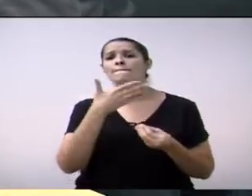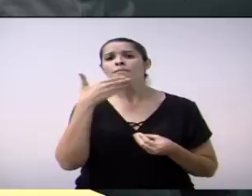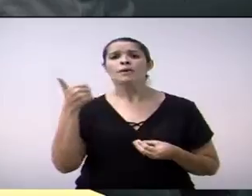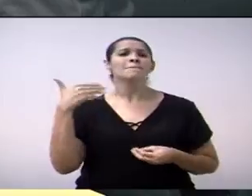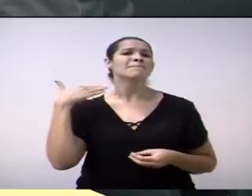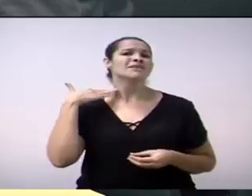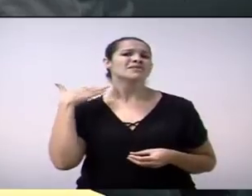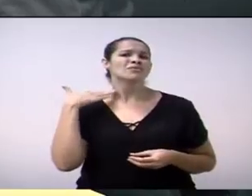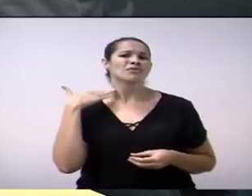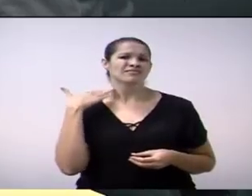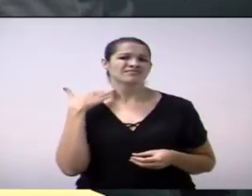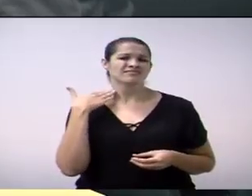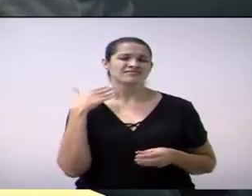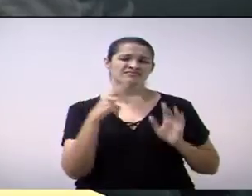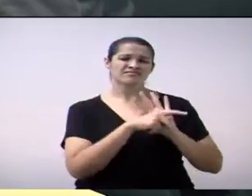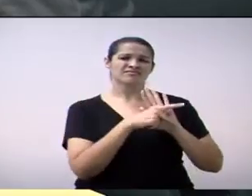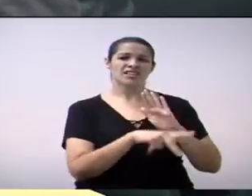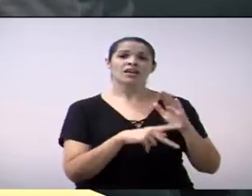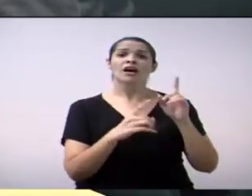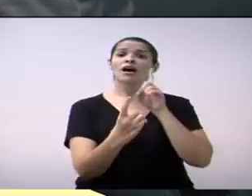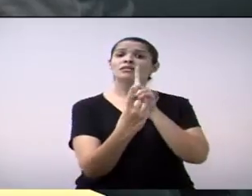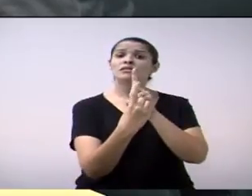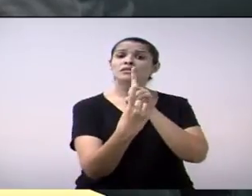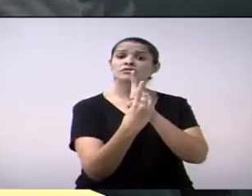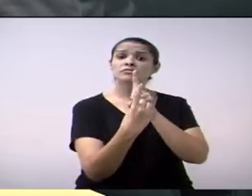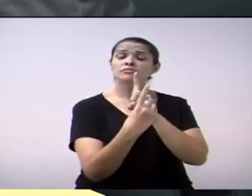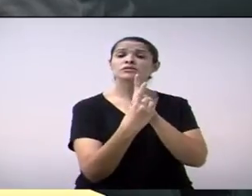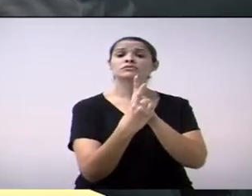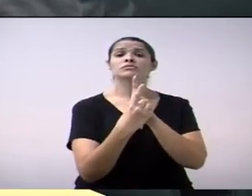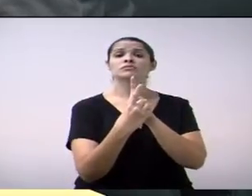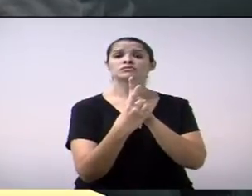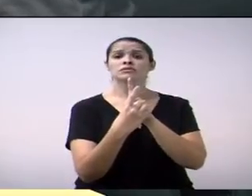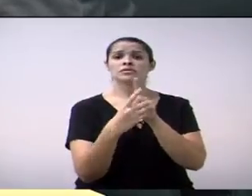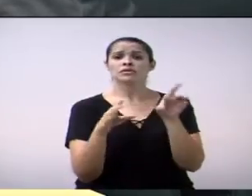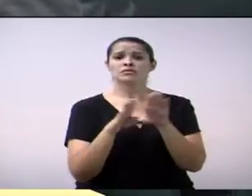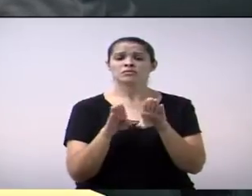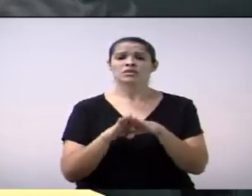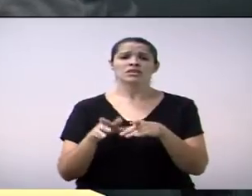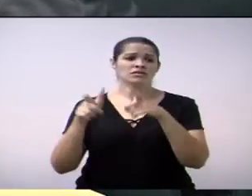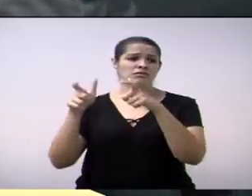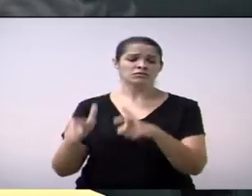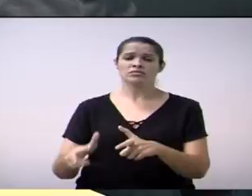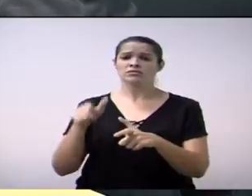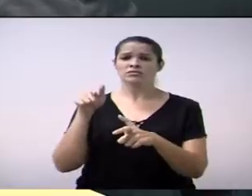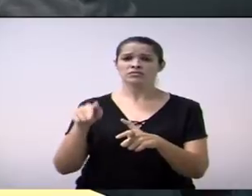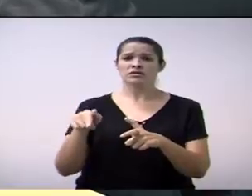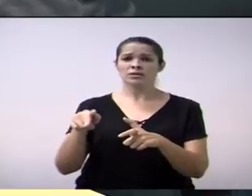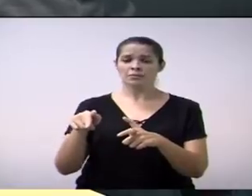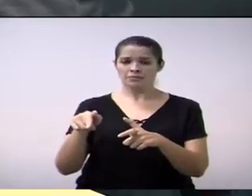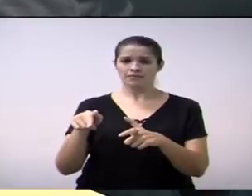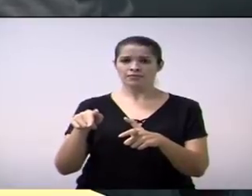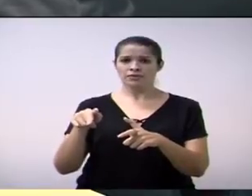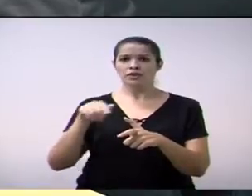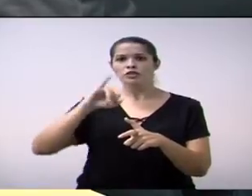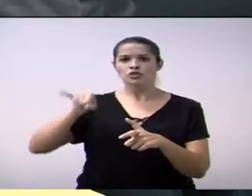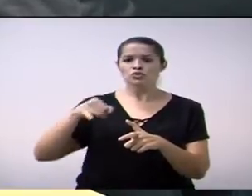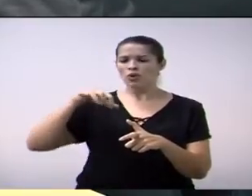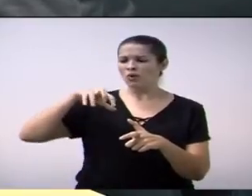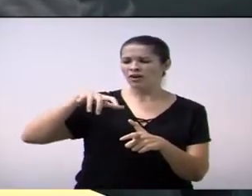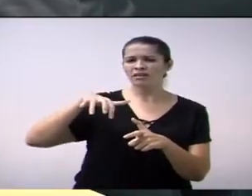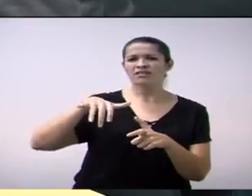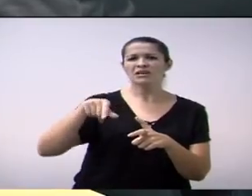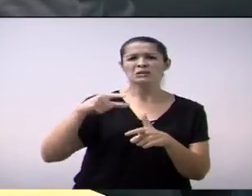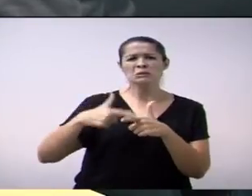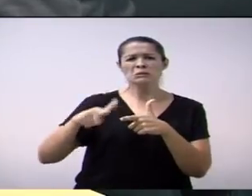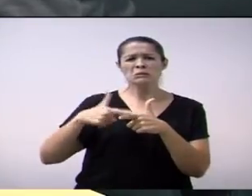do atendimento, ampliação de agência, em especial para a região do bairro João Aranha, entre outros. Do vereador